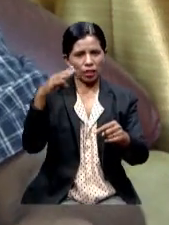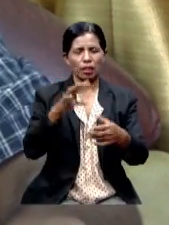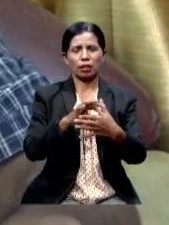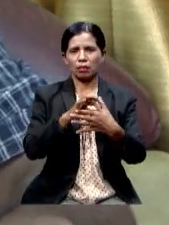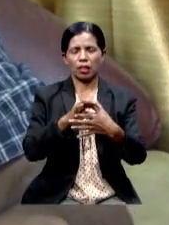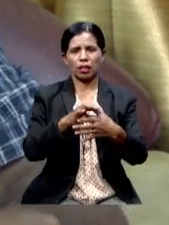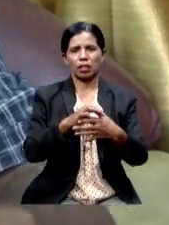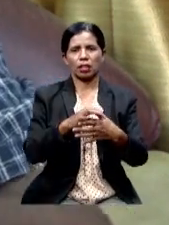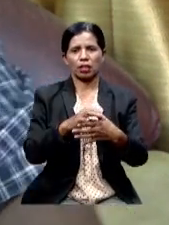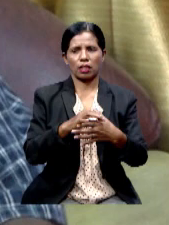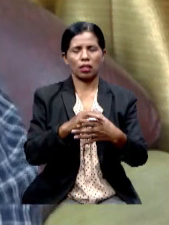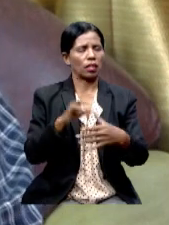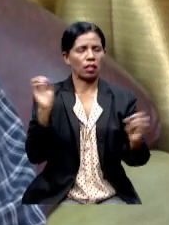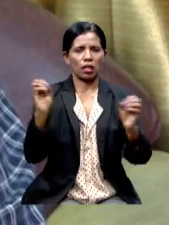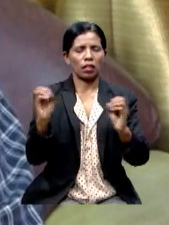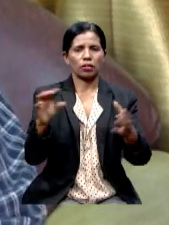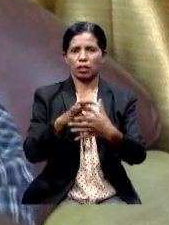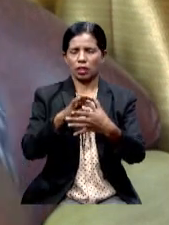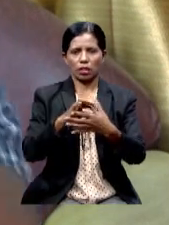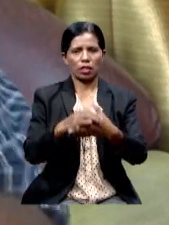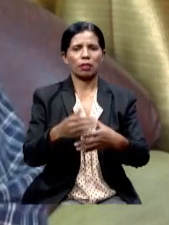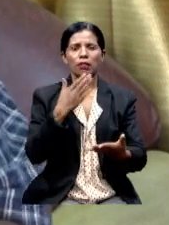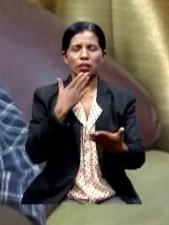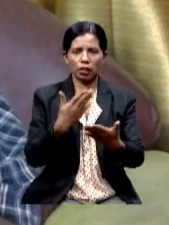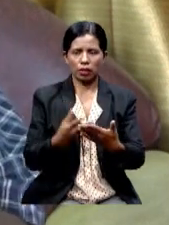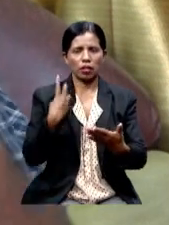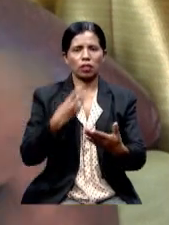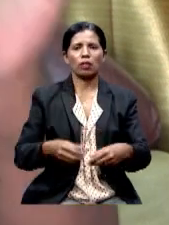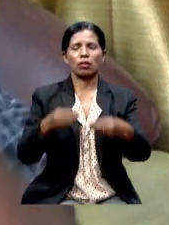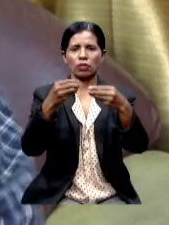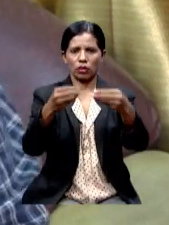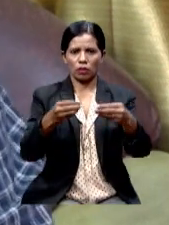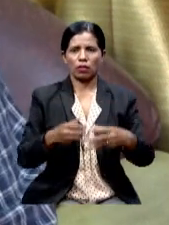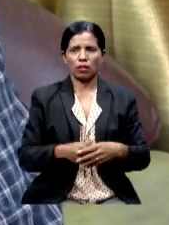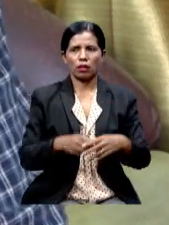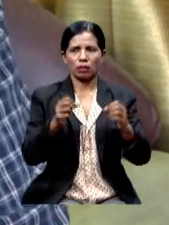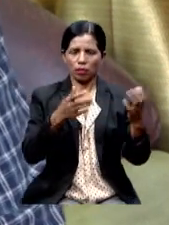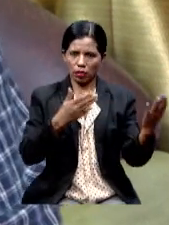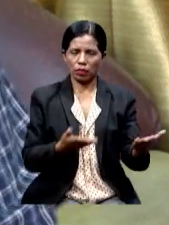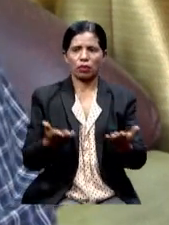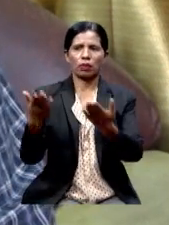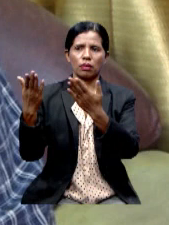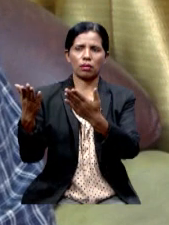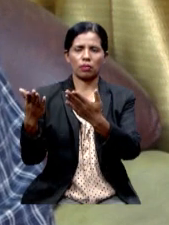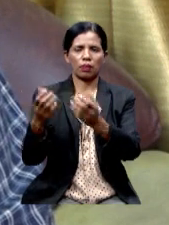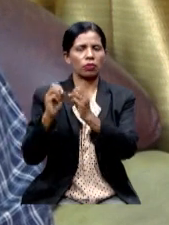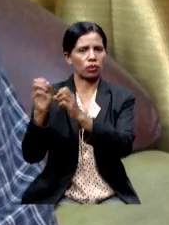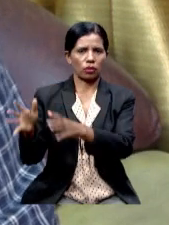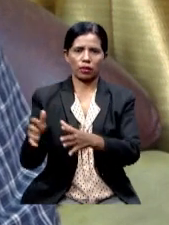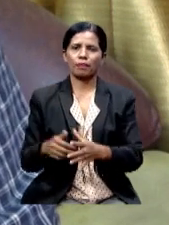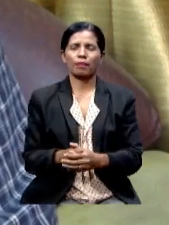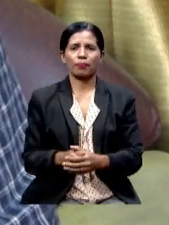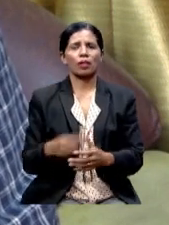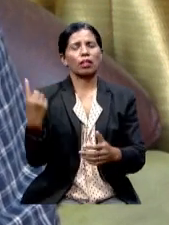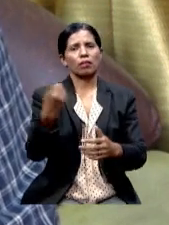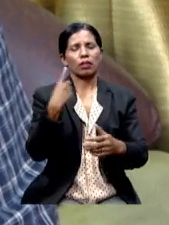ne laus be nan normal antau ite fo opsa ne kata del perfil on na sala estro. Mai bem na fata